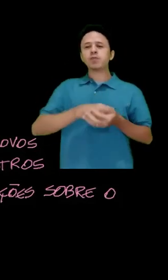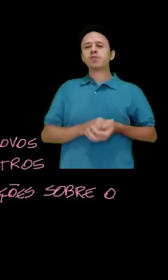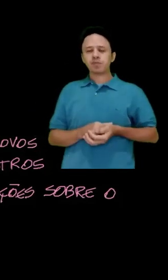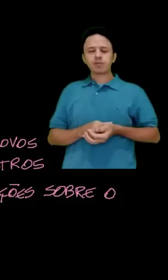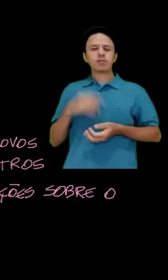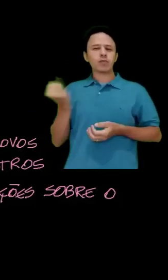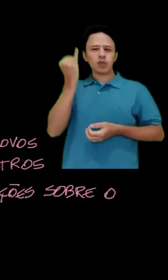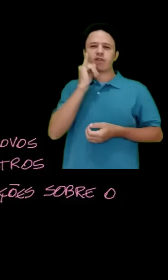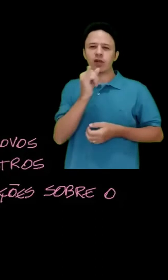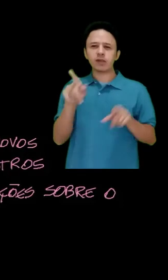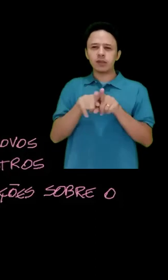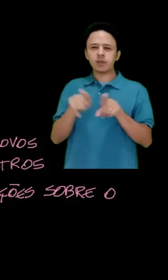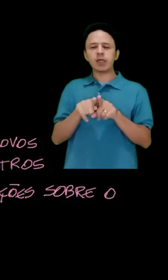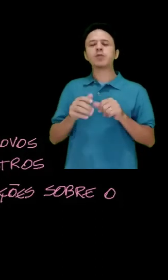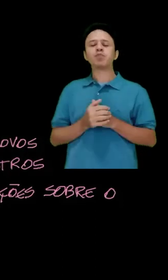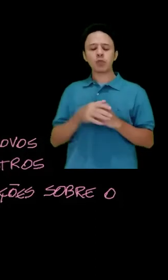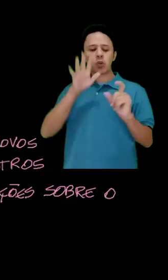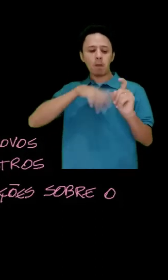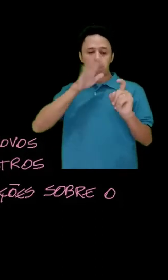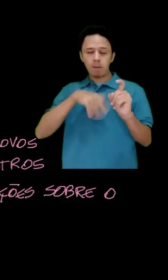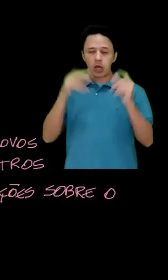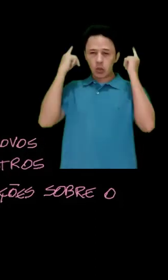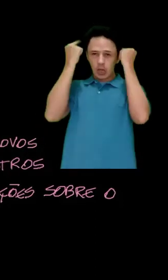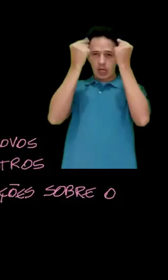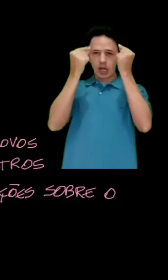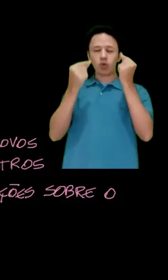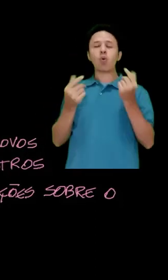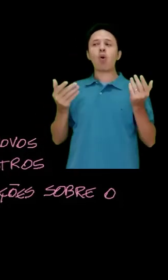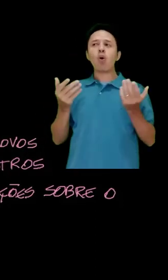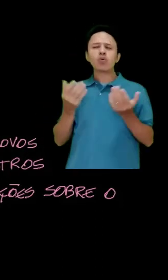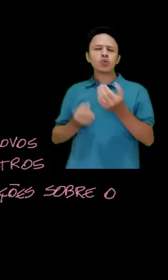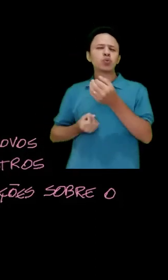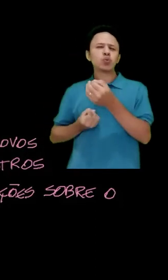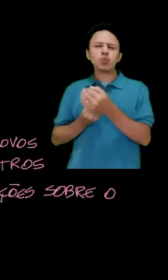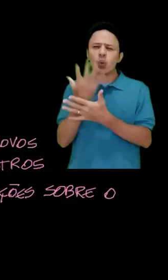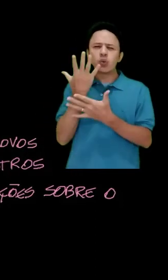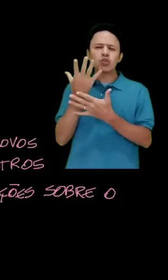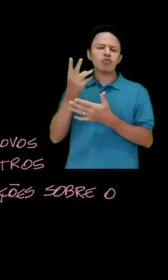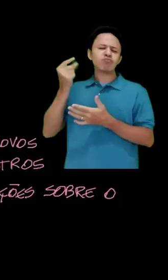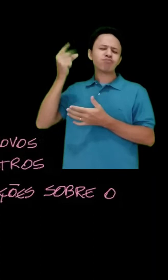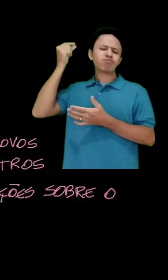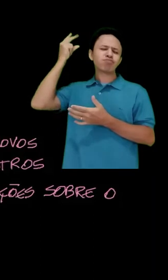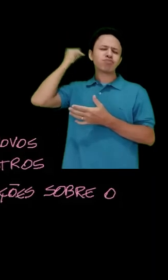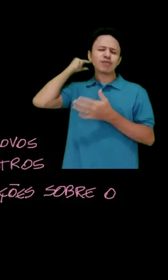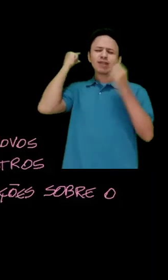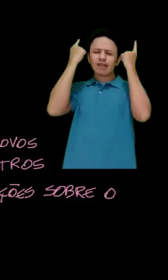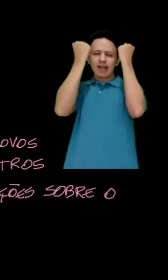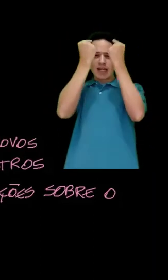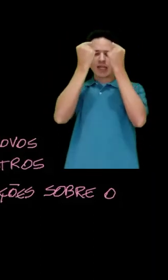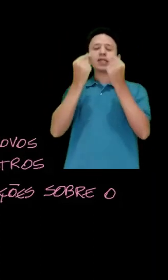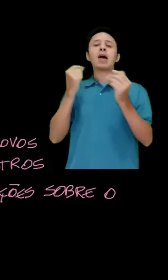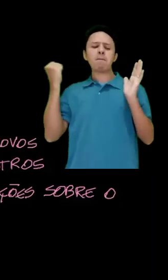disso, eu acho importante ressaltar também que os mitos gregos que temos hoje, que surgiram há muito tempo na Grécia Antiga,